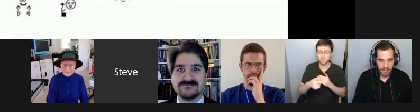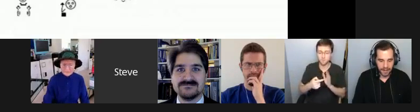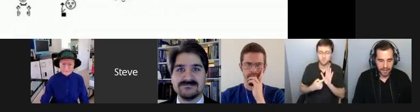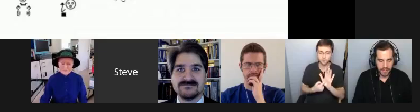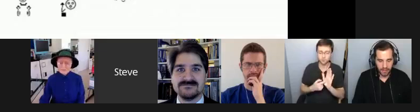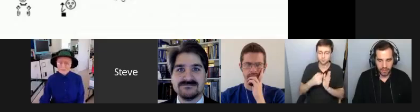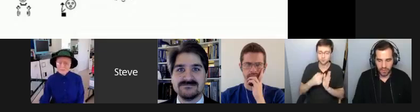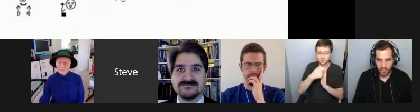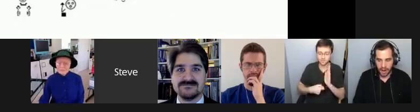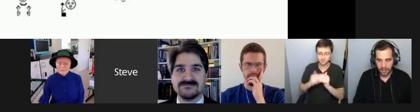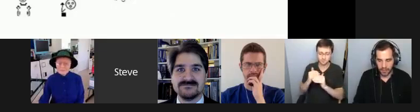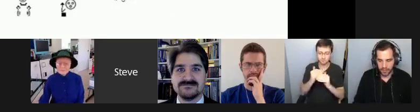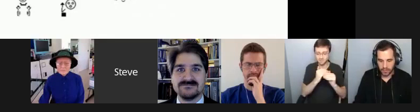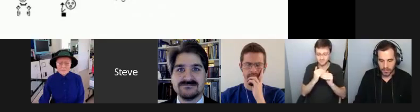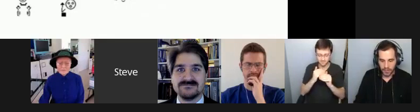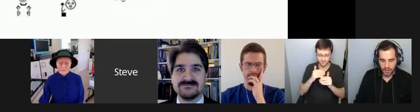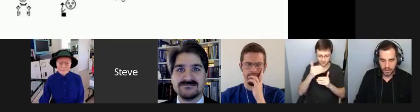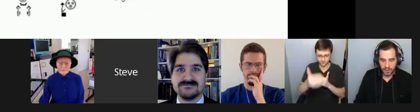Então, a transcrição